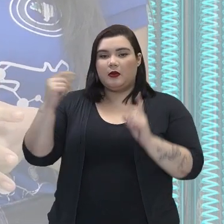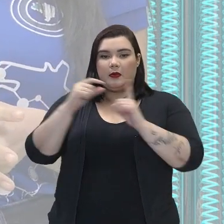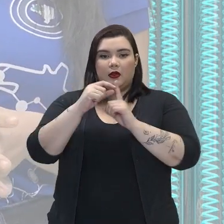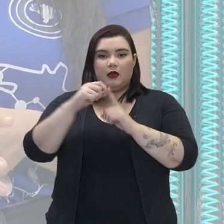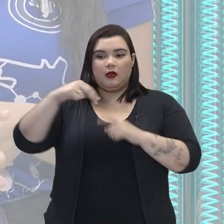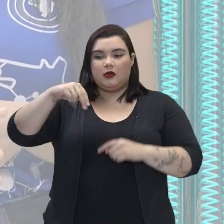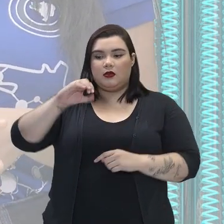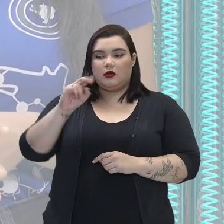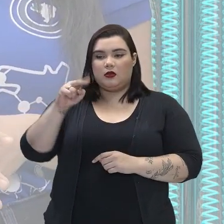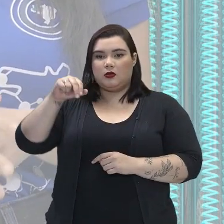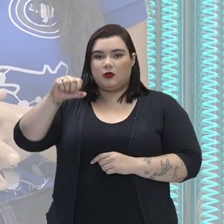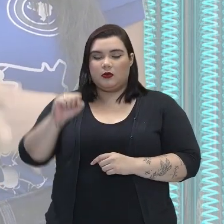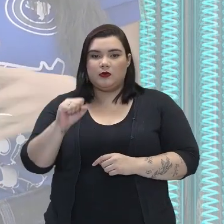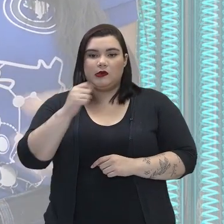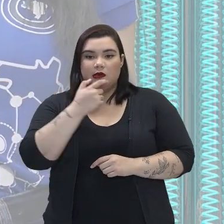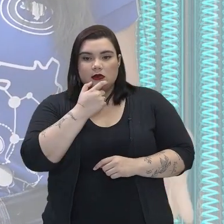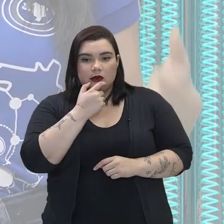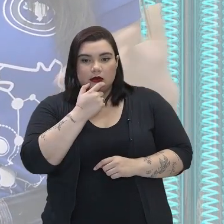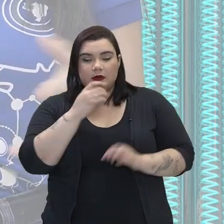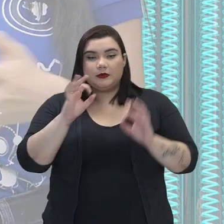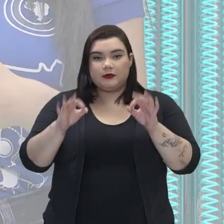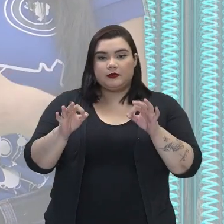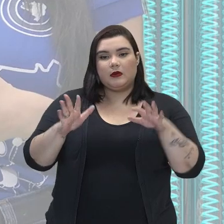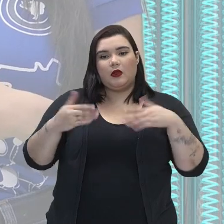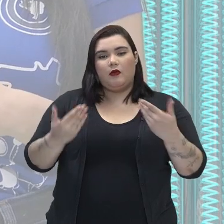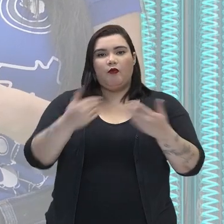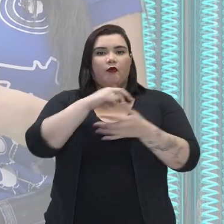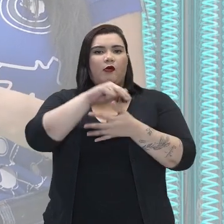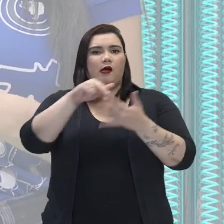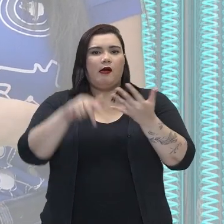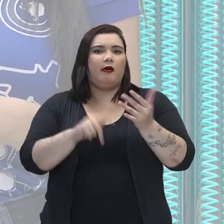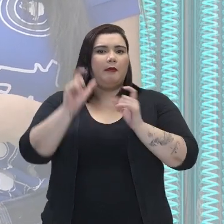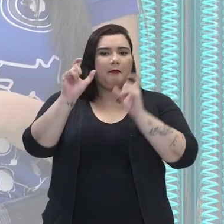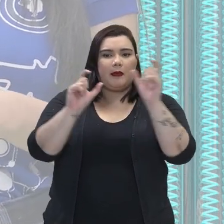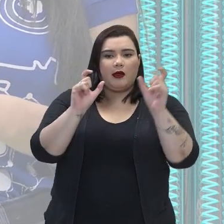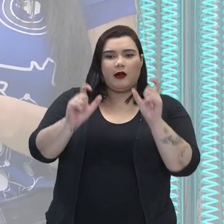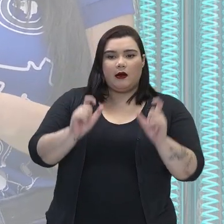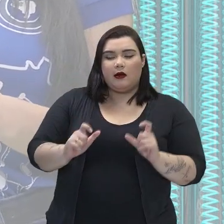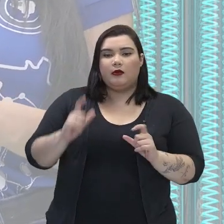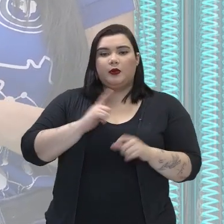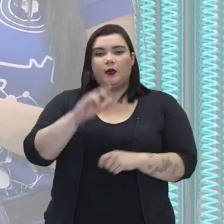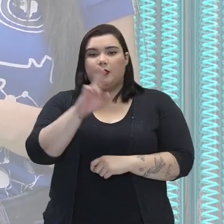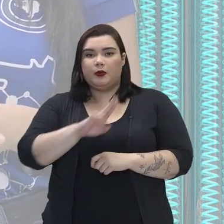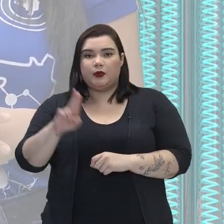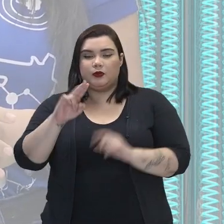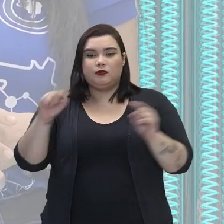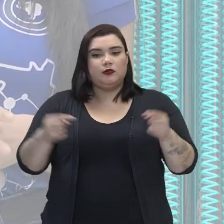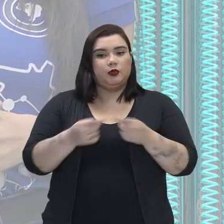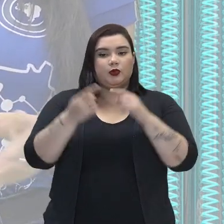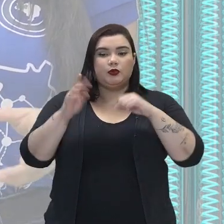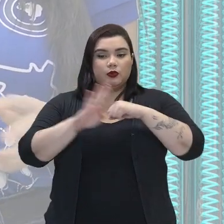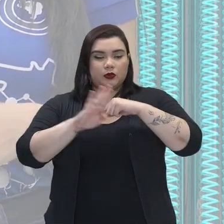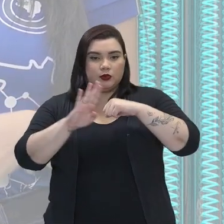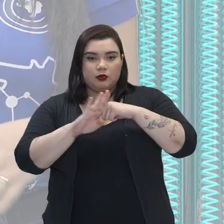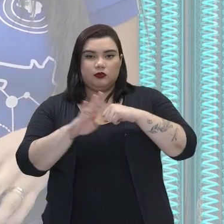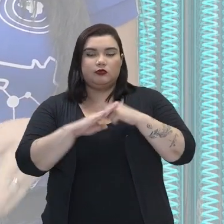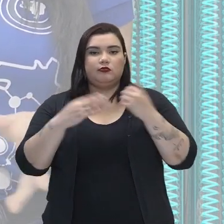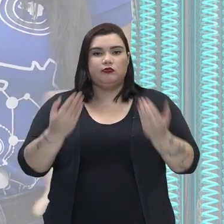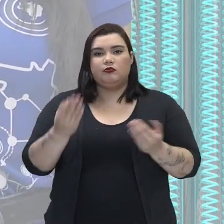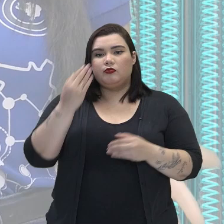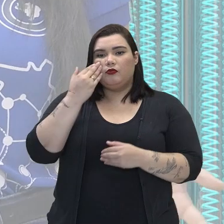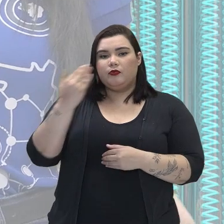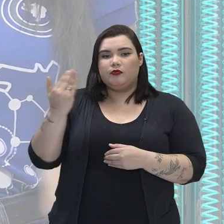assim na língua inglesa. Então, várias coisas aí, várias palavras são consideradas substantivos, como nós estamos vendo